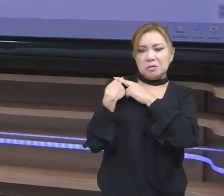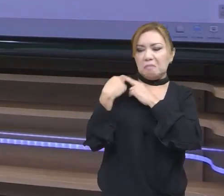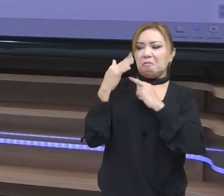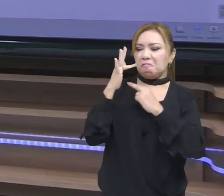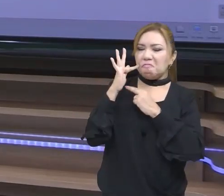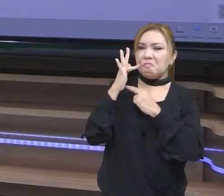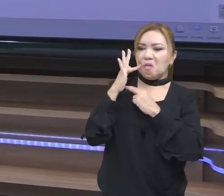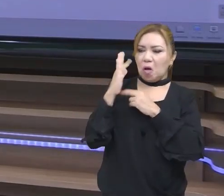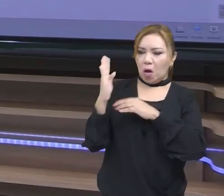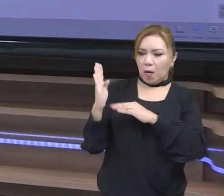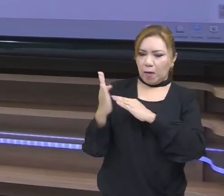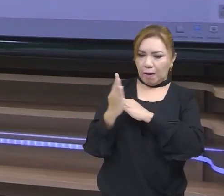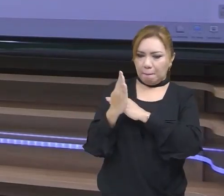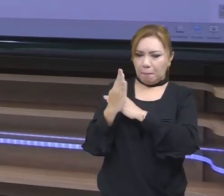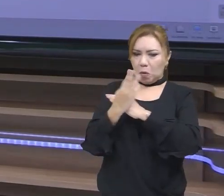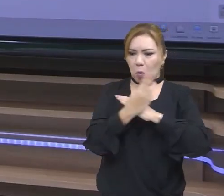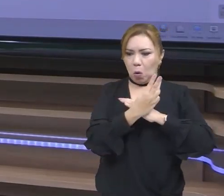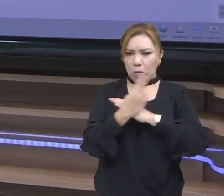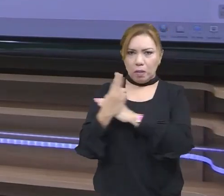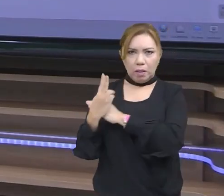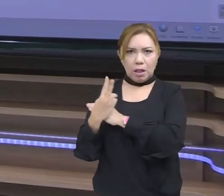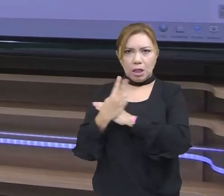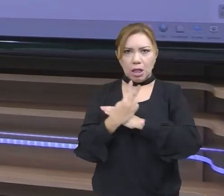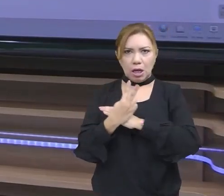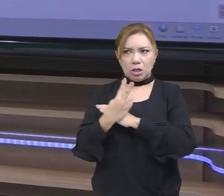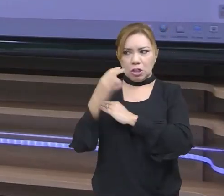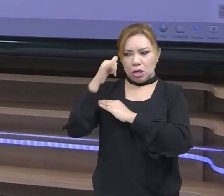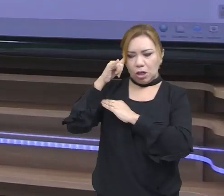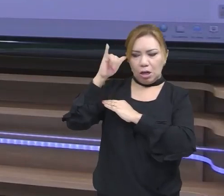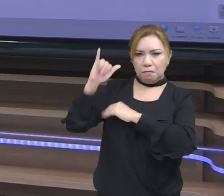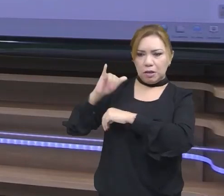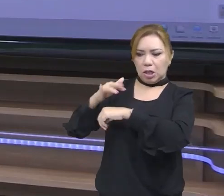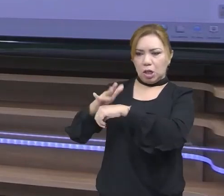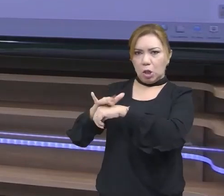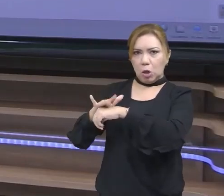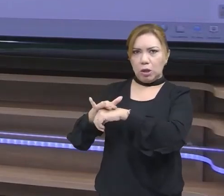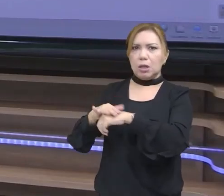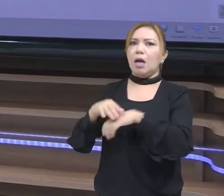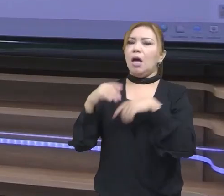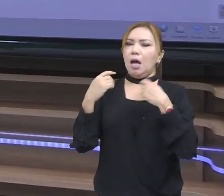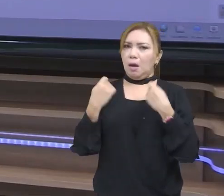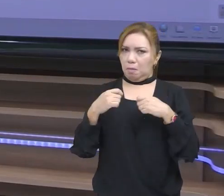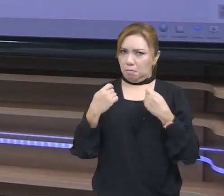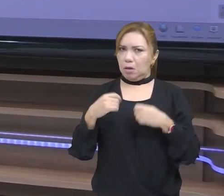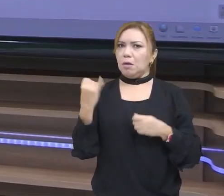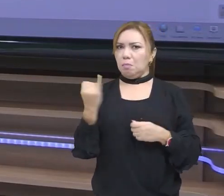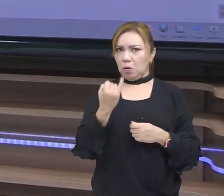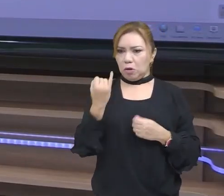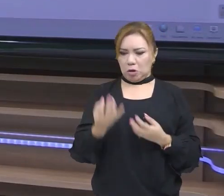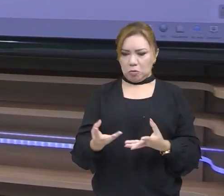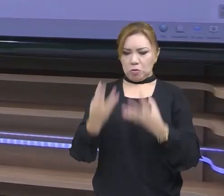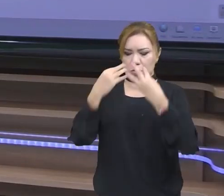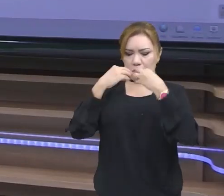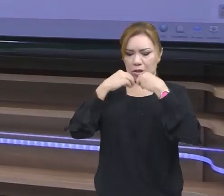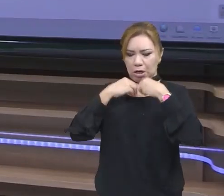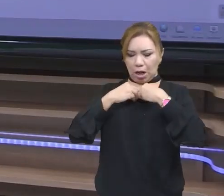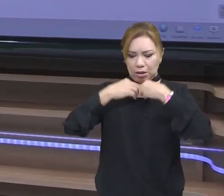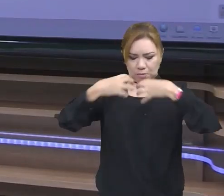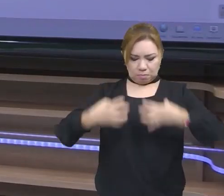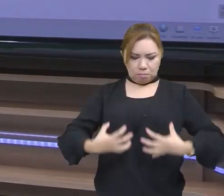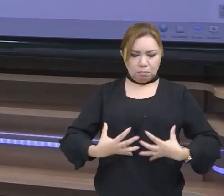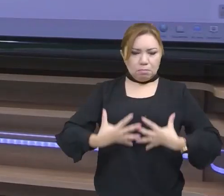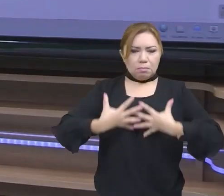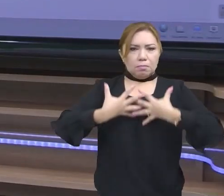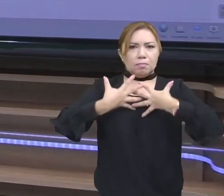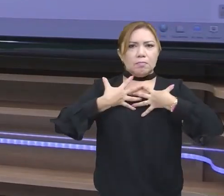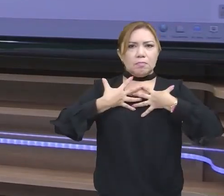no nosso sistema de defesa. Por isso que elas são saudáveis, porque elas produzem e nos trazem, né, vitaminas